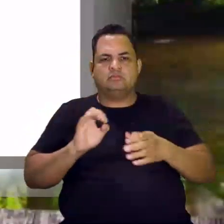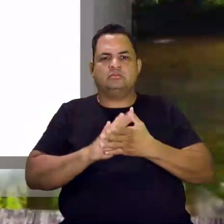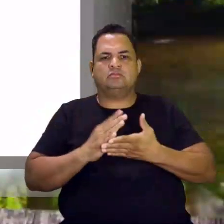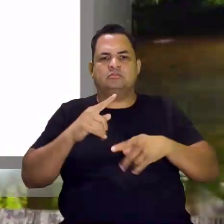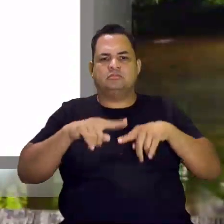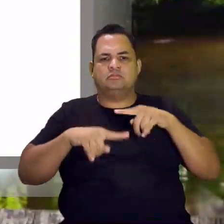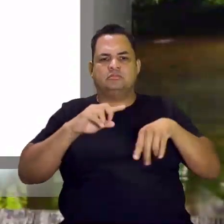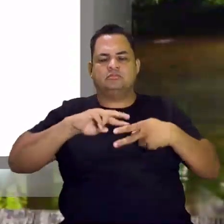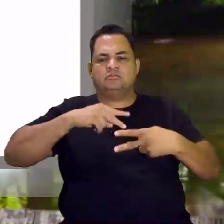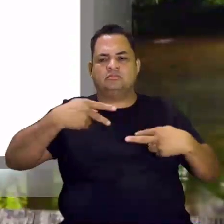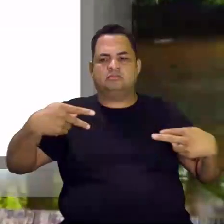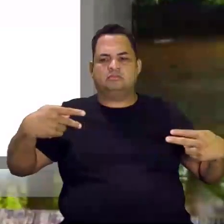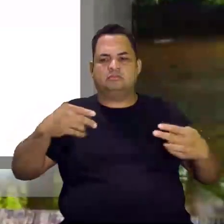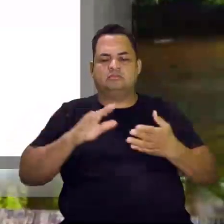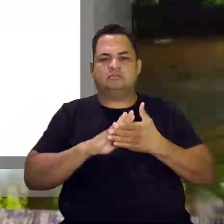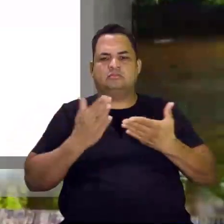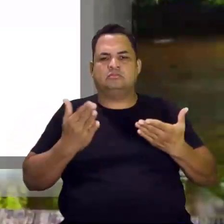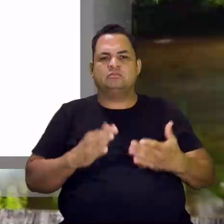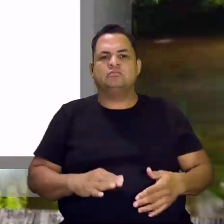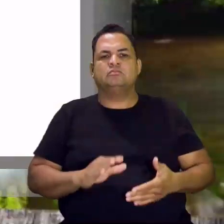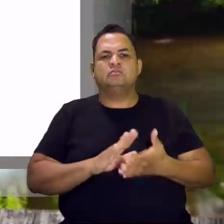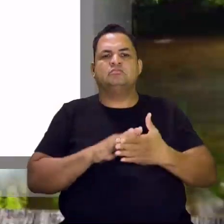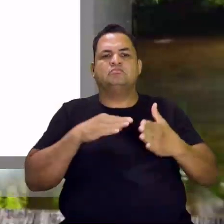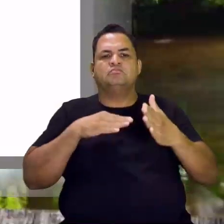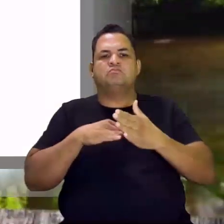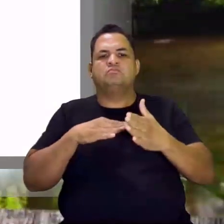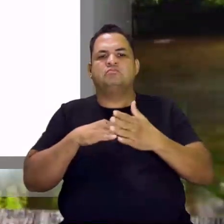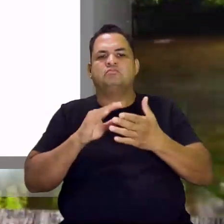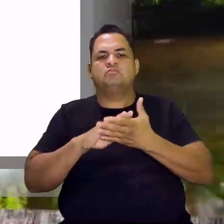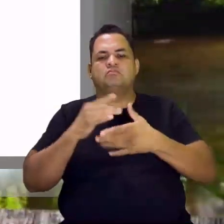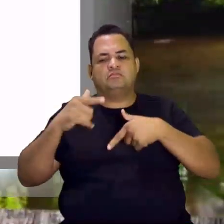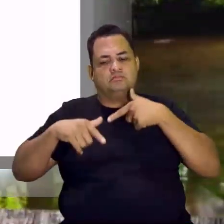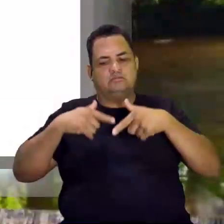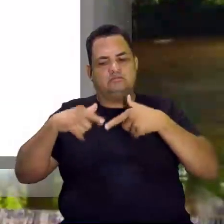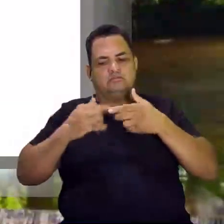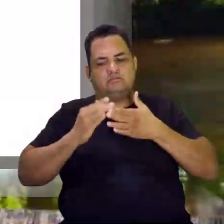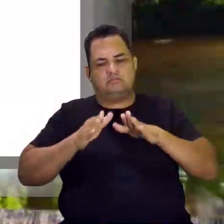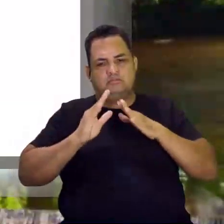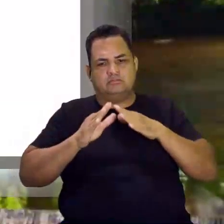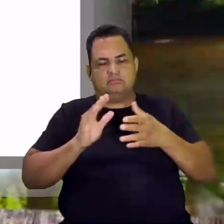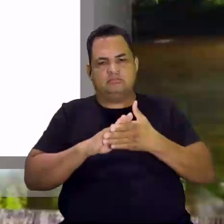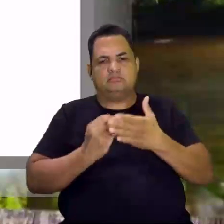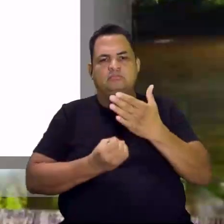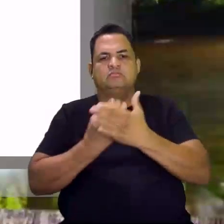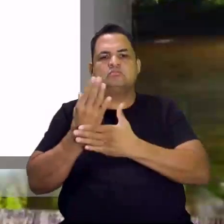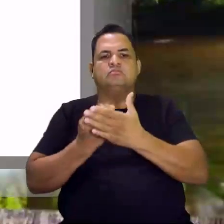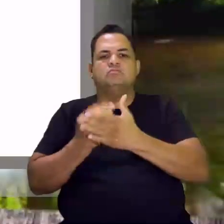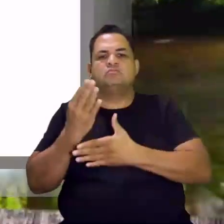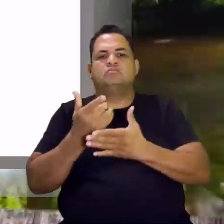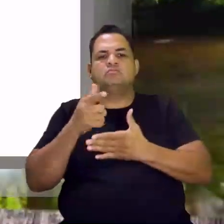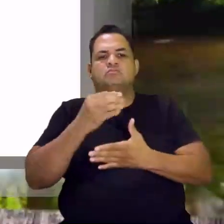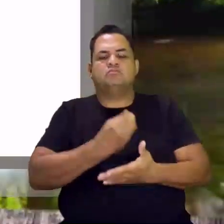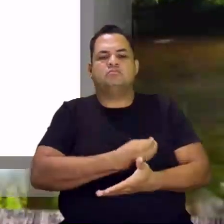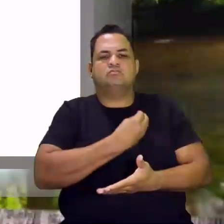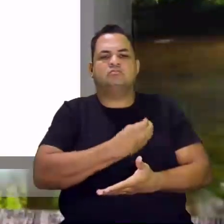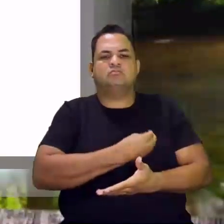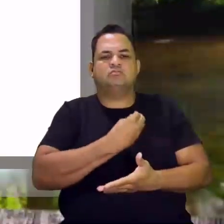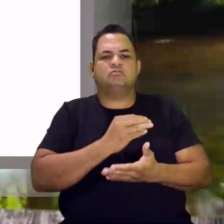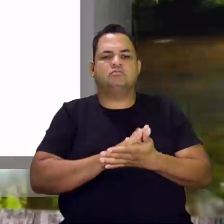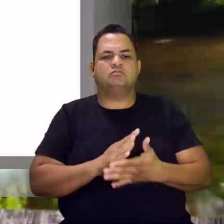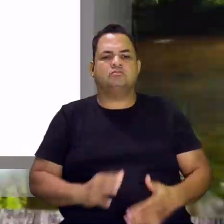material genético, impedindo que essa célula bacteriana se reproduza. Sofra aqui a situação